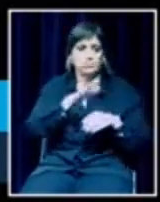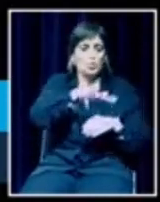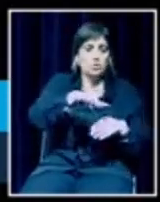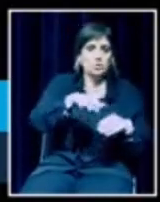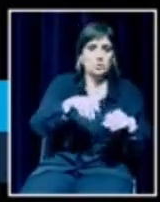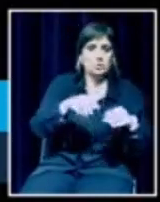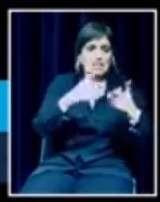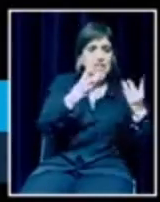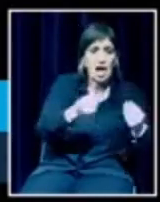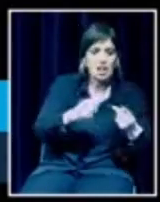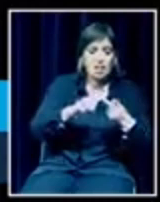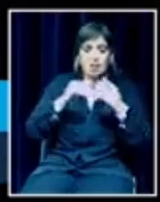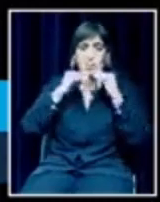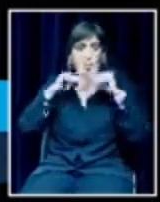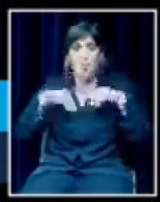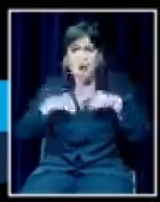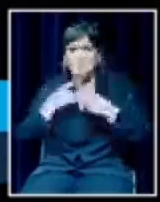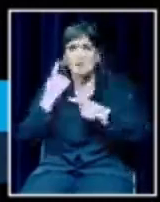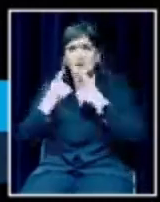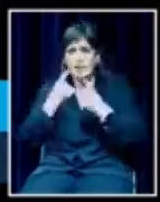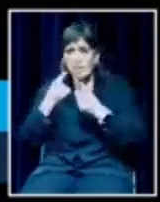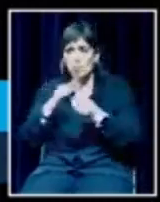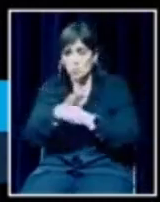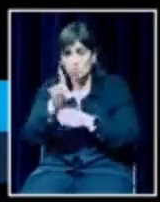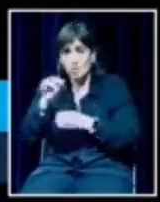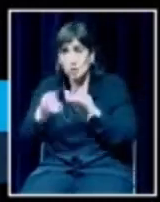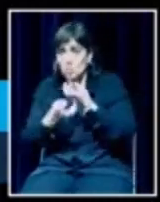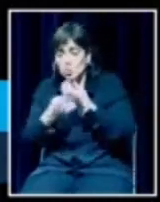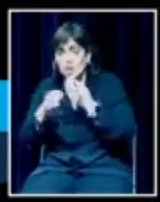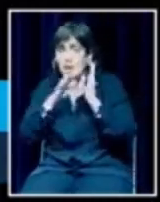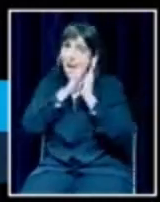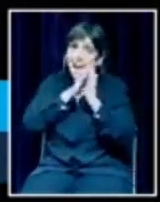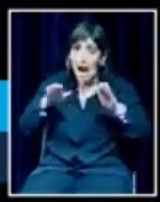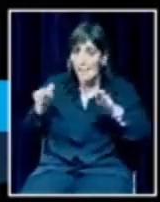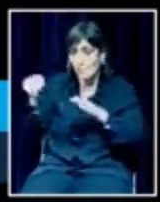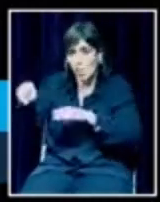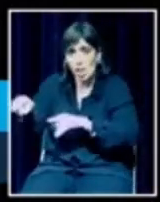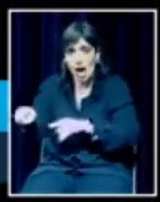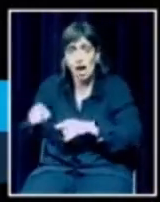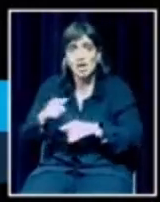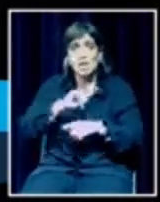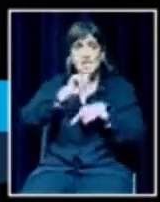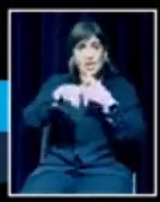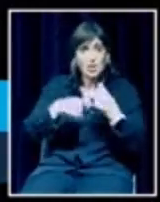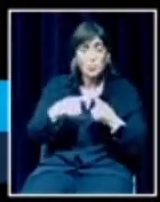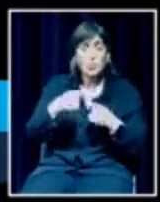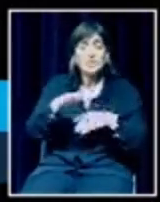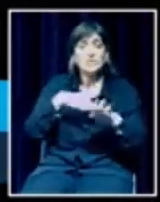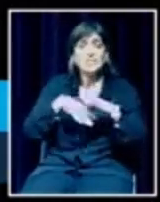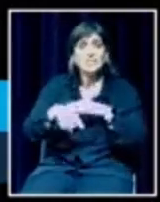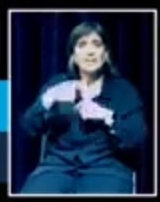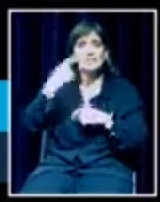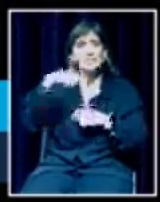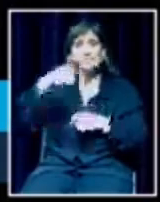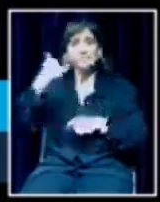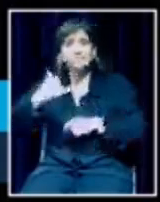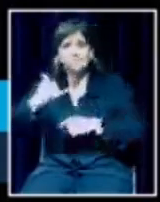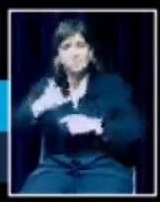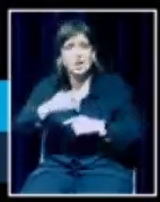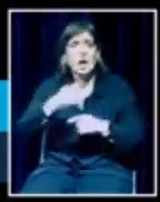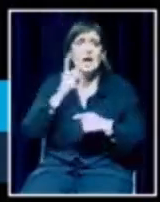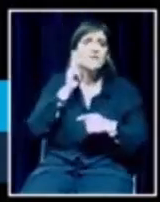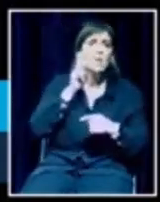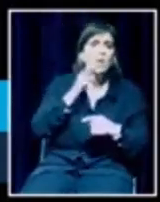no quarto em alguns casos até mesmo na cozinha e subarrengar essas vagas de camas a valores entre